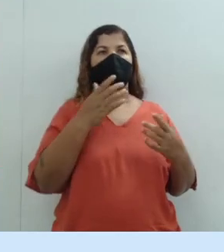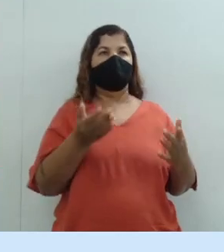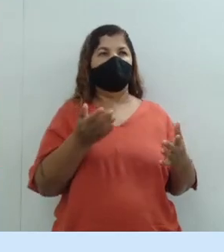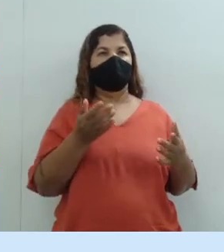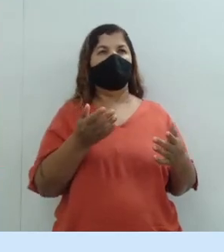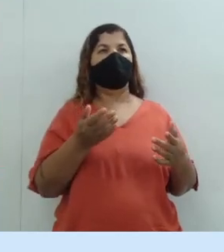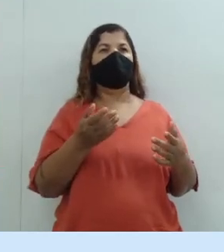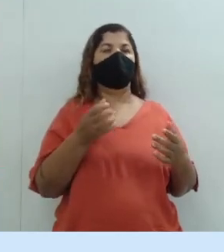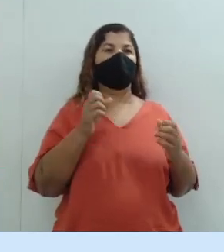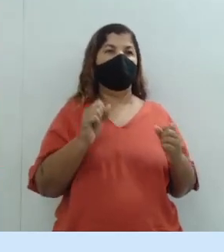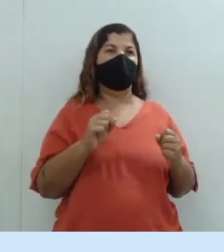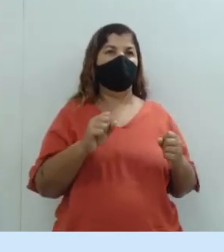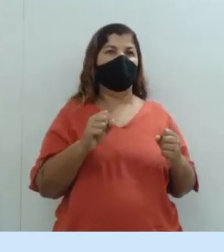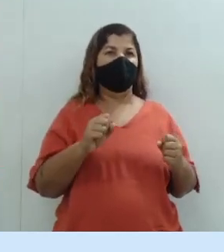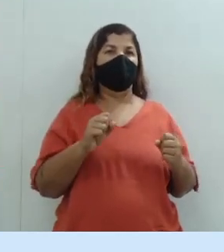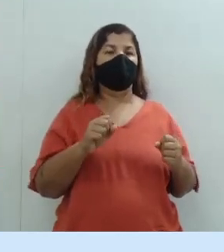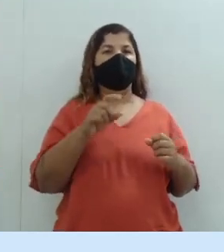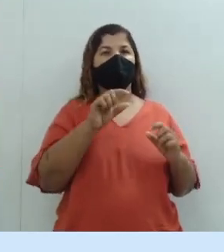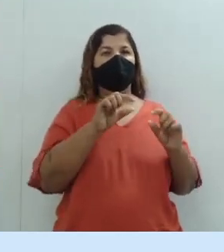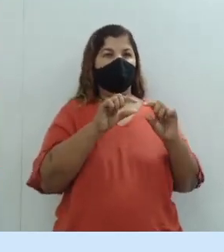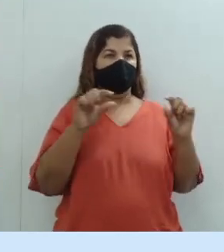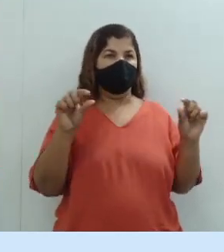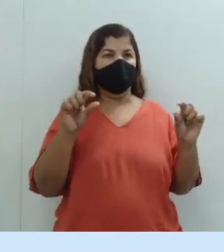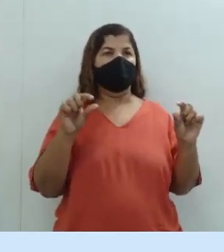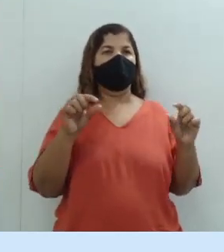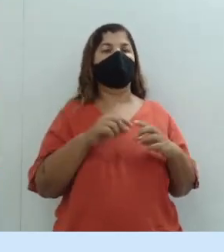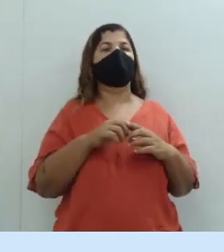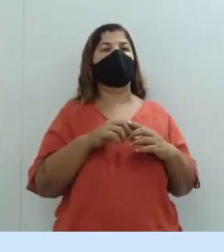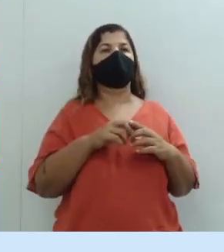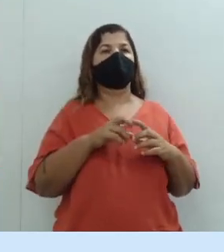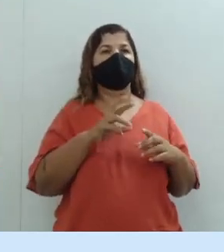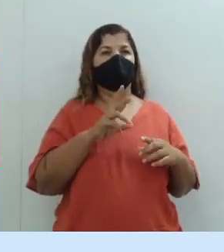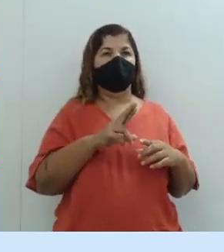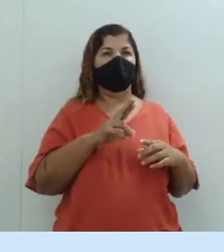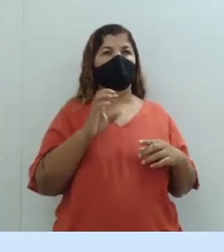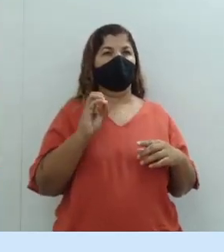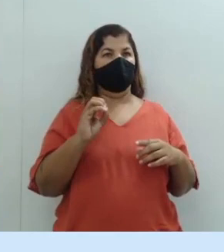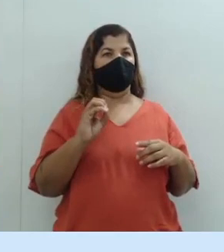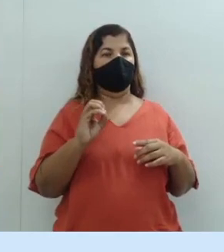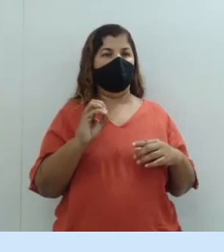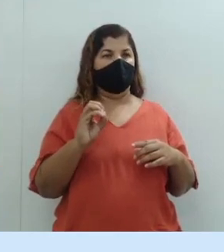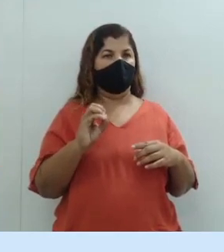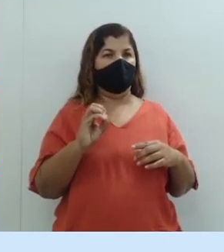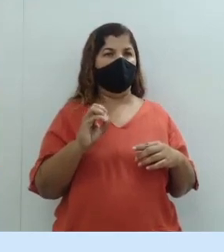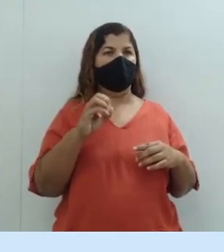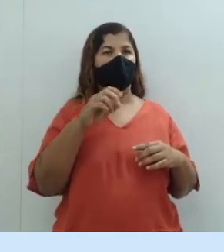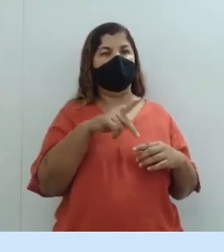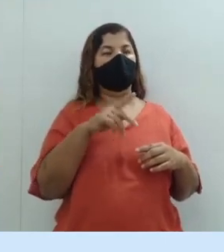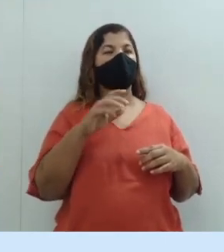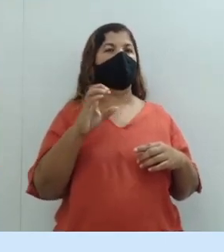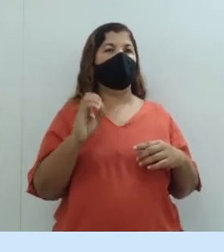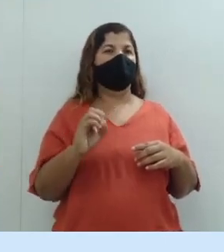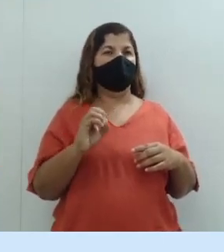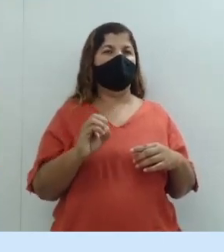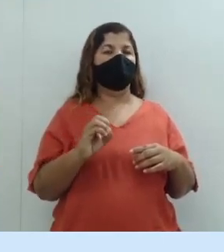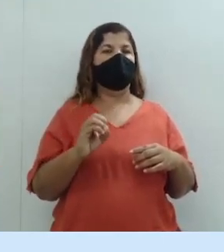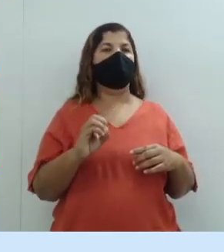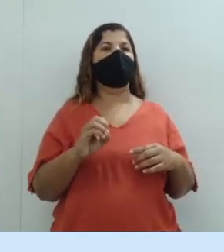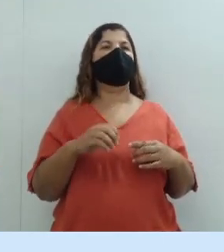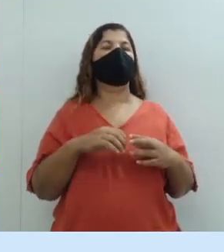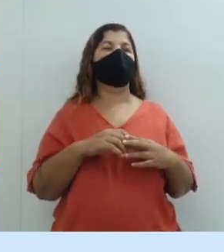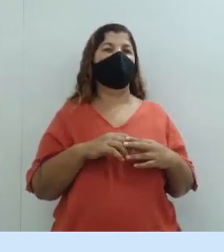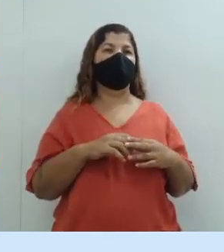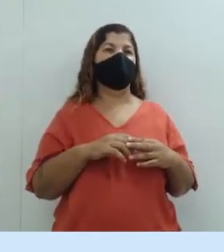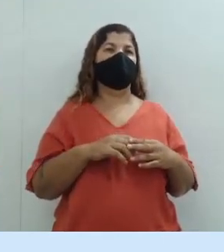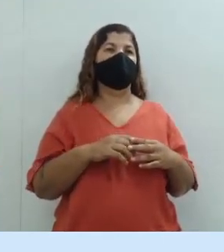resistividade ela pode ser dada como essa seguinte função aí. Ρ0, que é a resistividade inicial para uma determinada temperatura. Aí vai ser